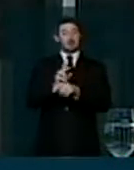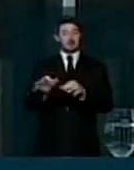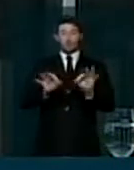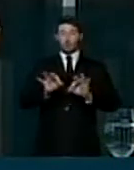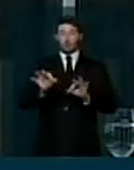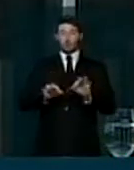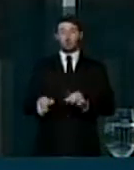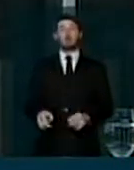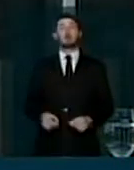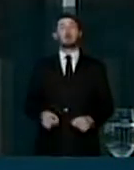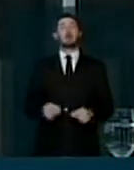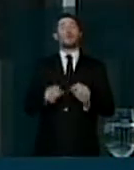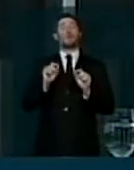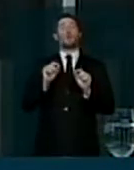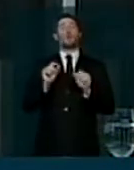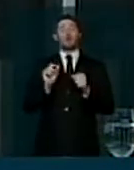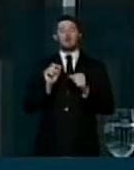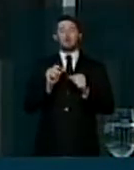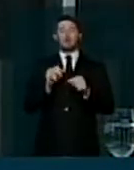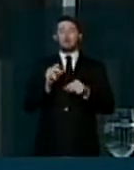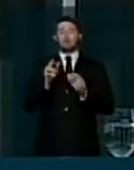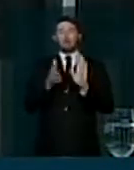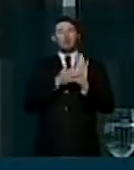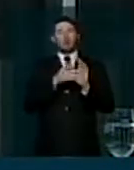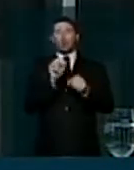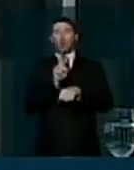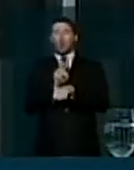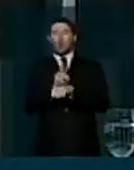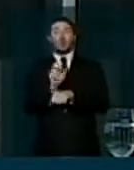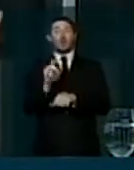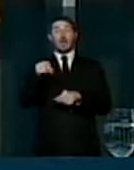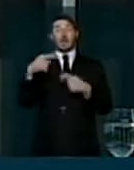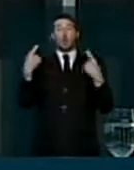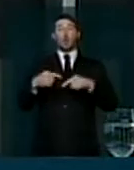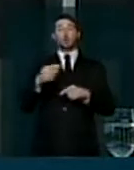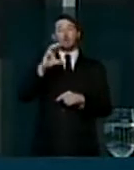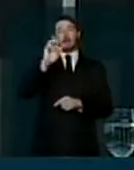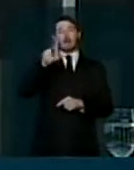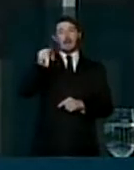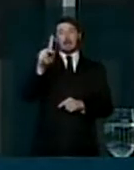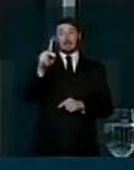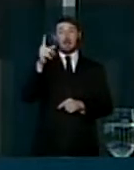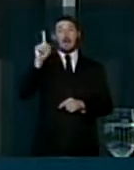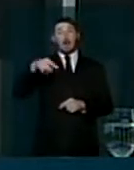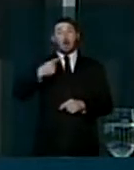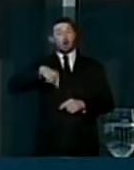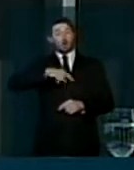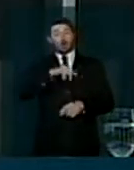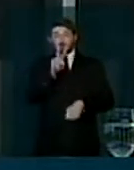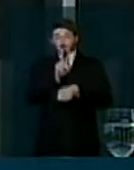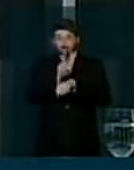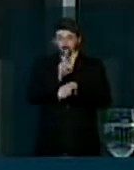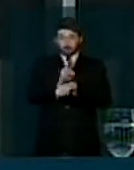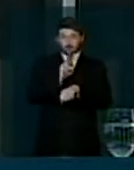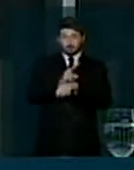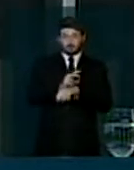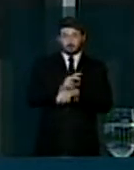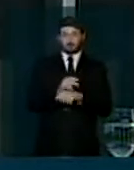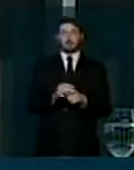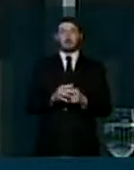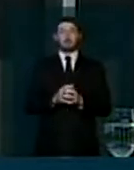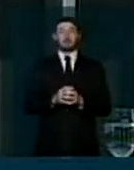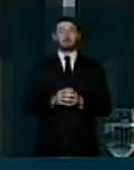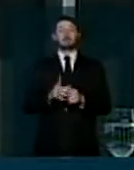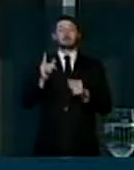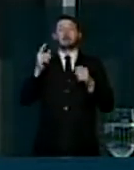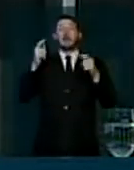controle. O que é essa proposta de fiscalização e controle de combate ao crack? Para nós fiscalizarmos atentamente